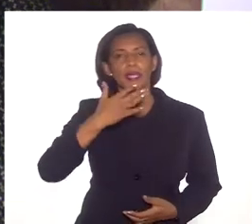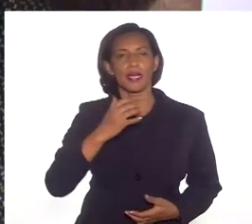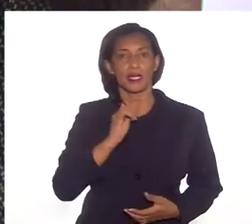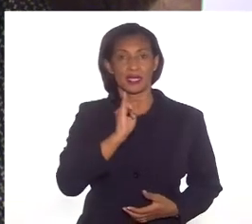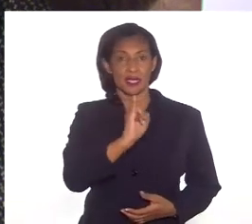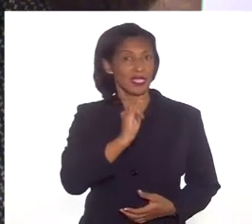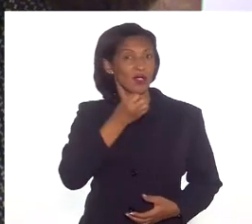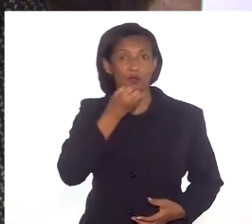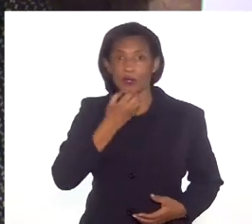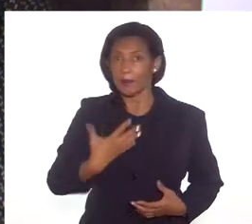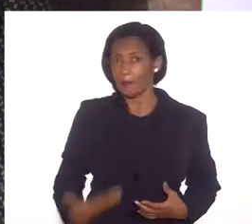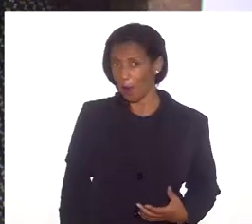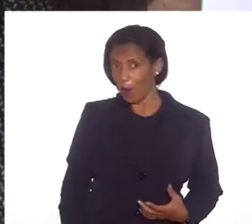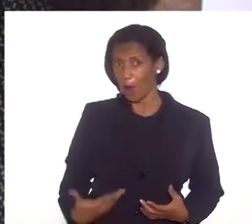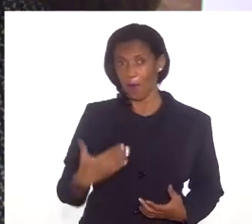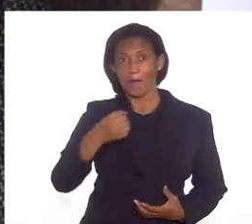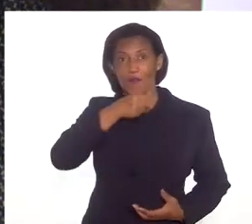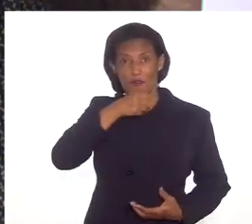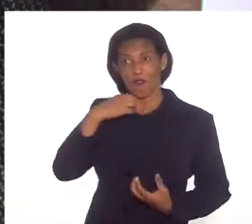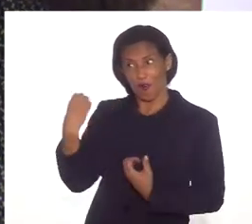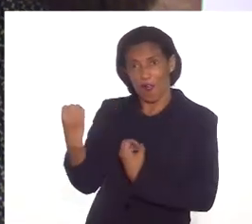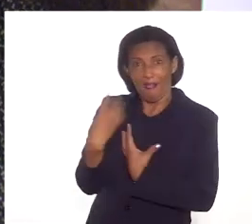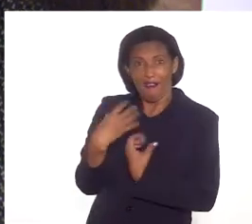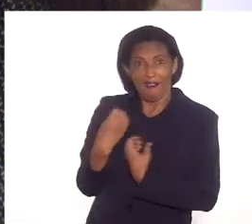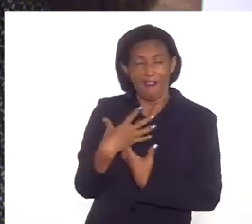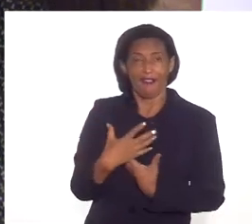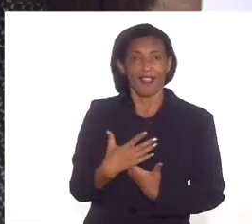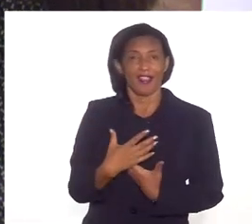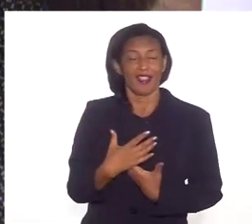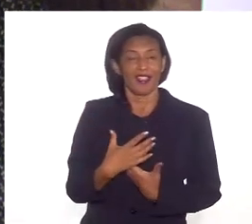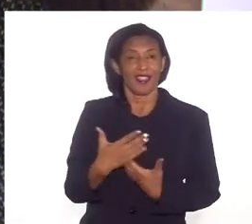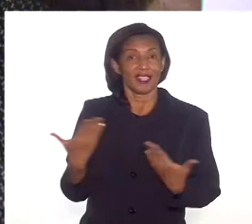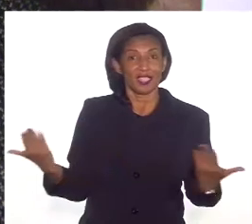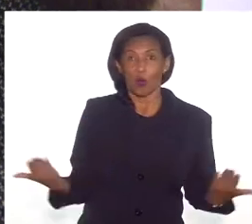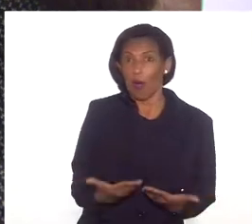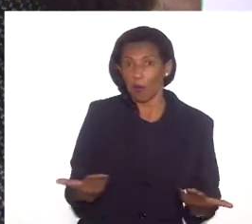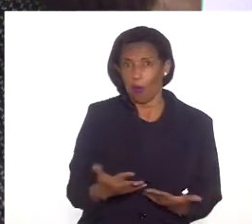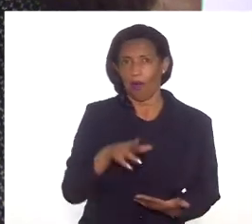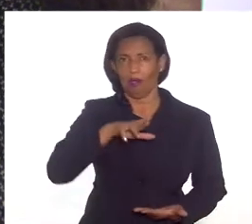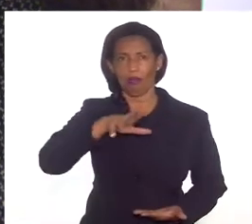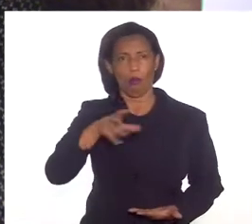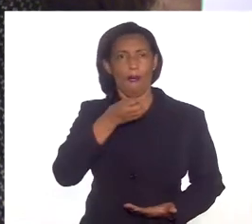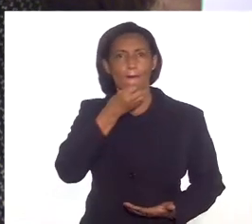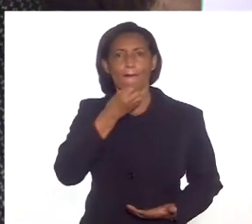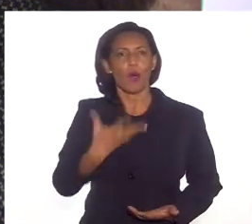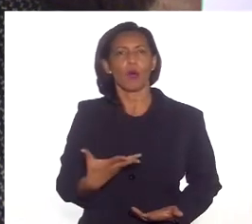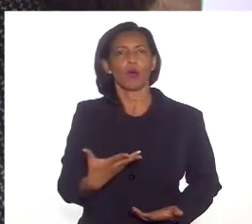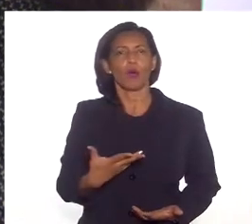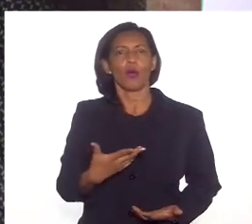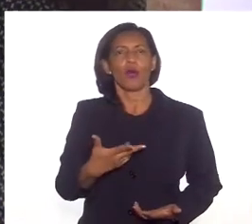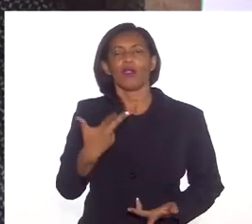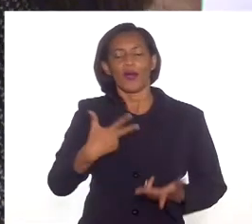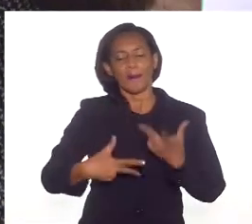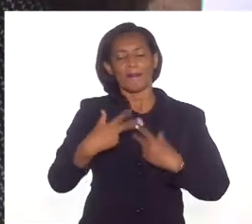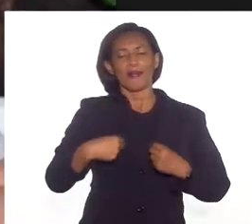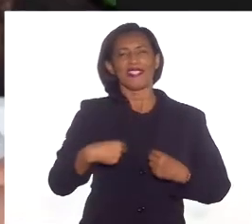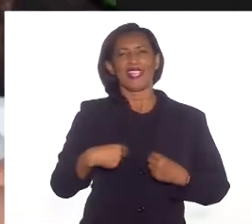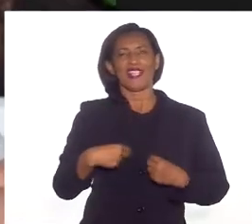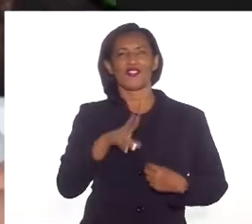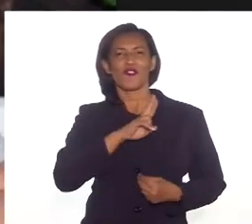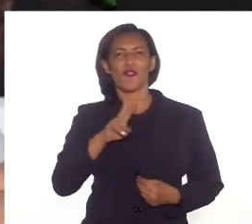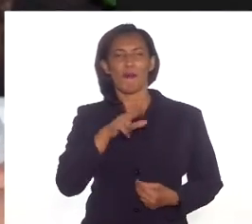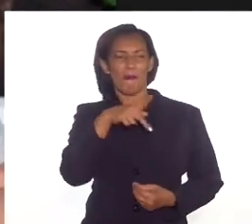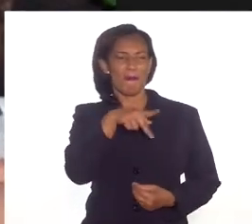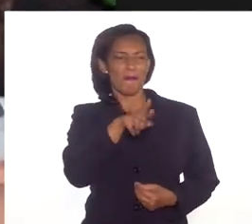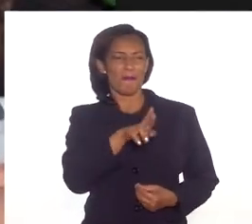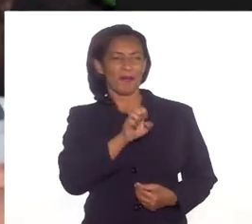Se o presente não fosse bom, dizia meu avô, ele não se o agora não fosse bom, ele não se chamaria presente, né?